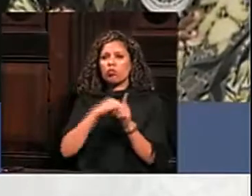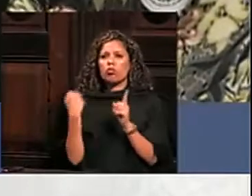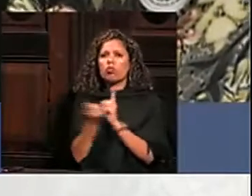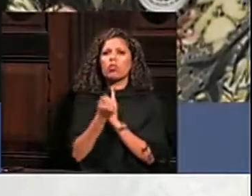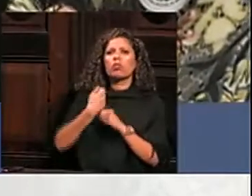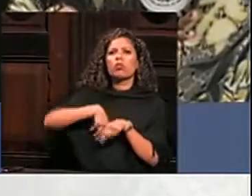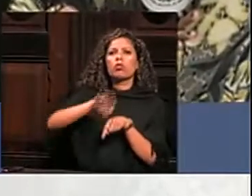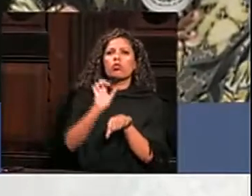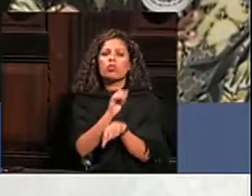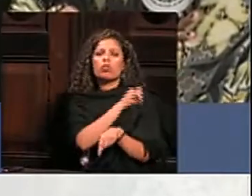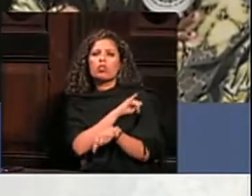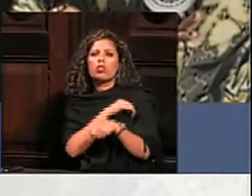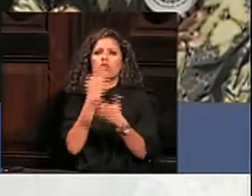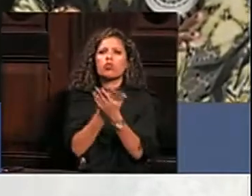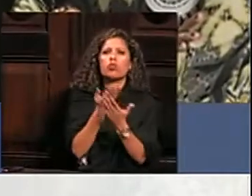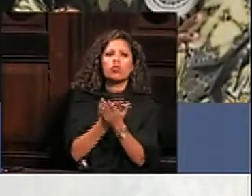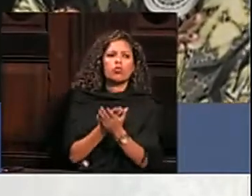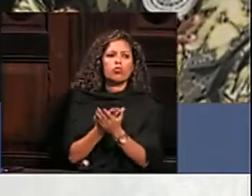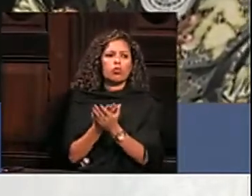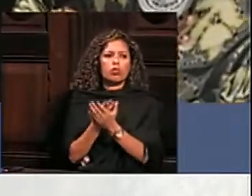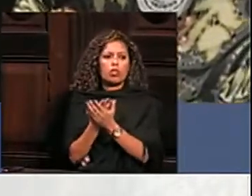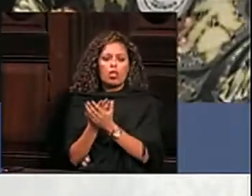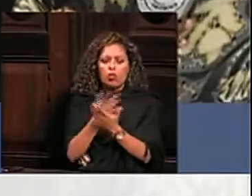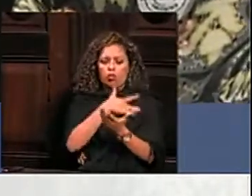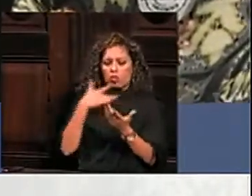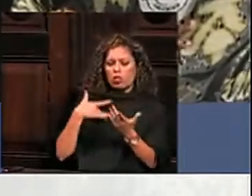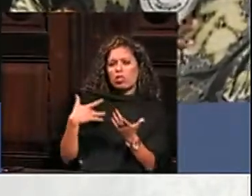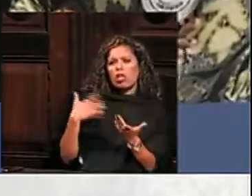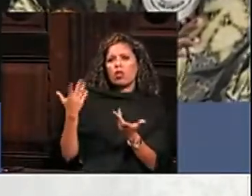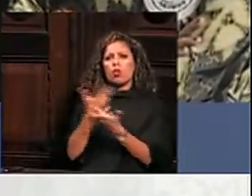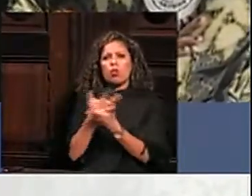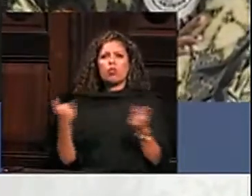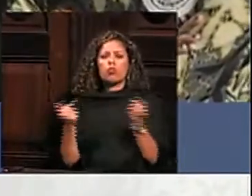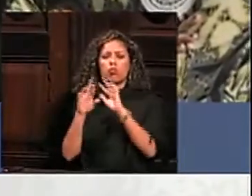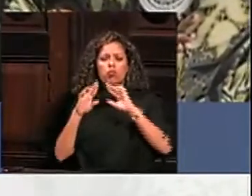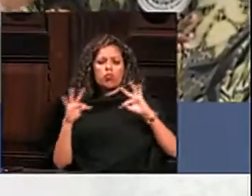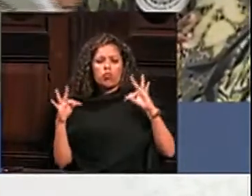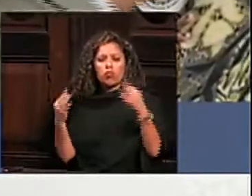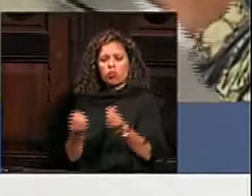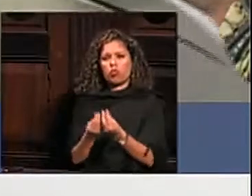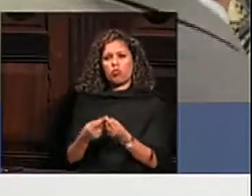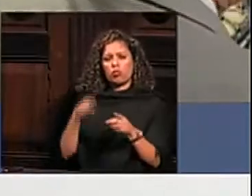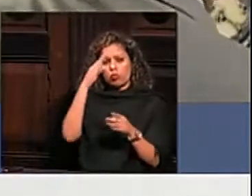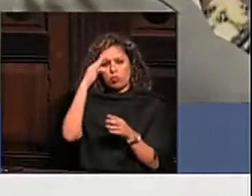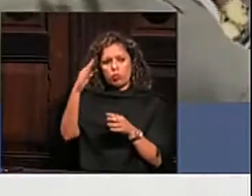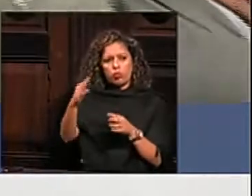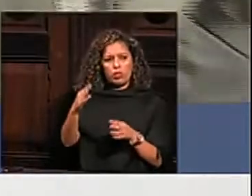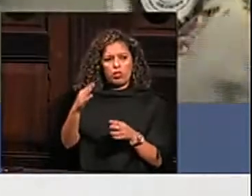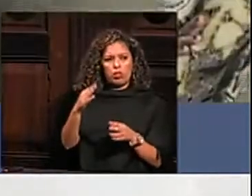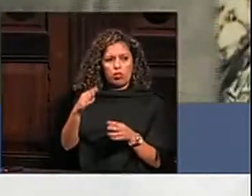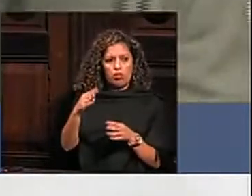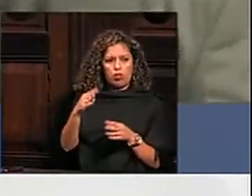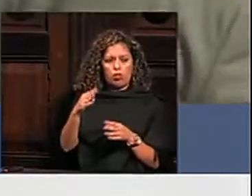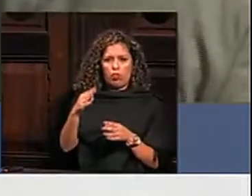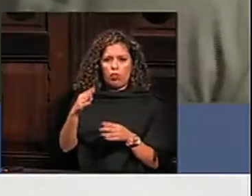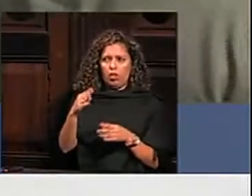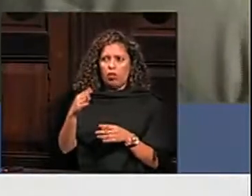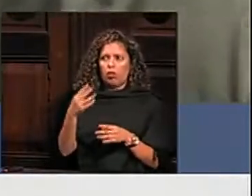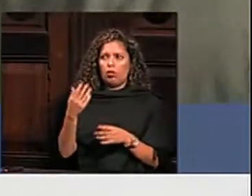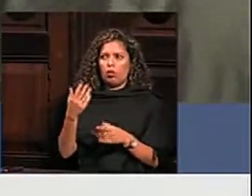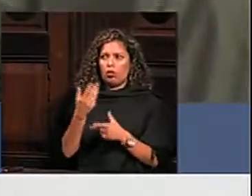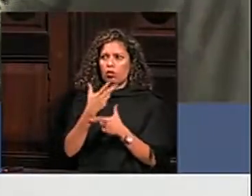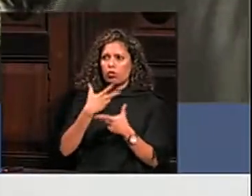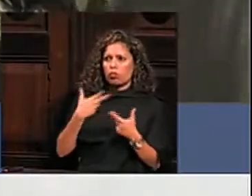os estudantes, o meio ambiente, a saúde e a educação e, sobretudo, a lisura das contas